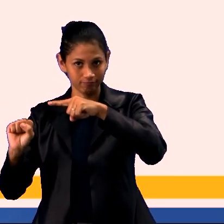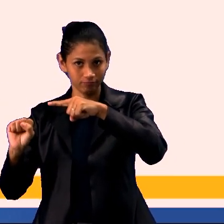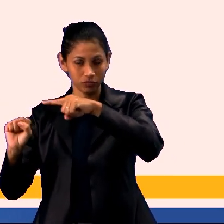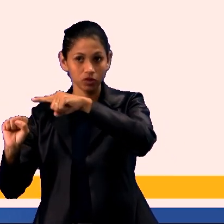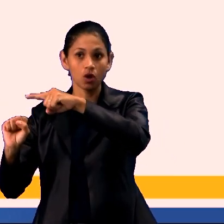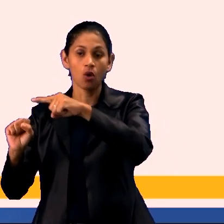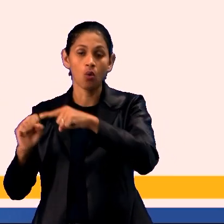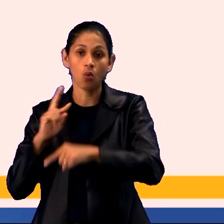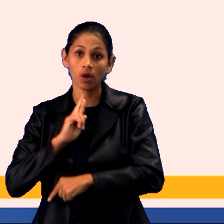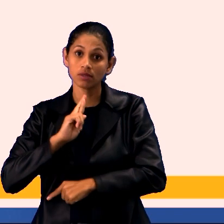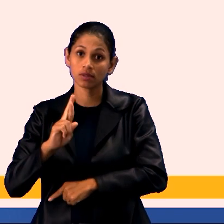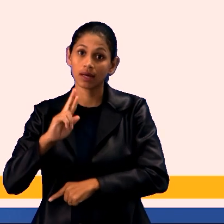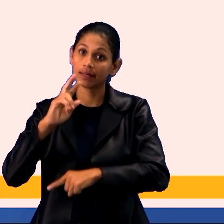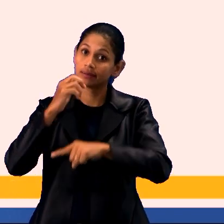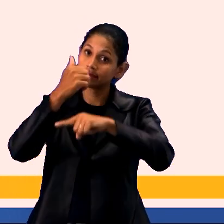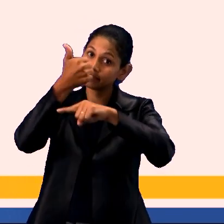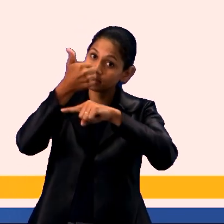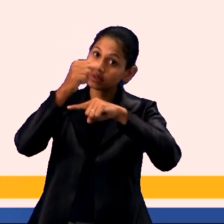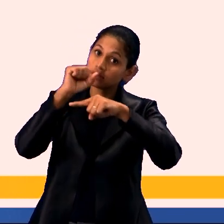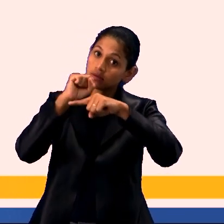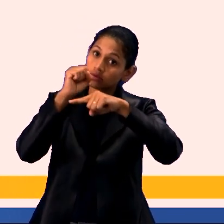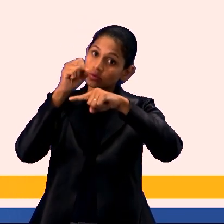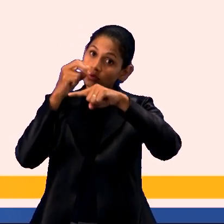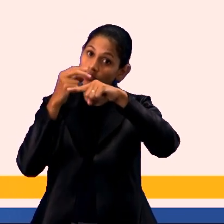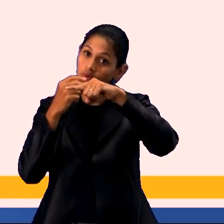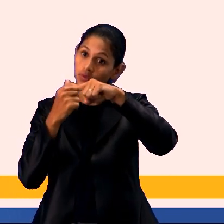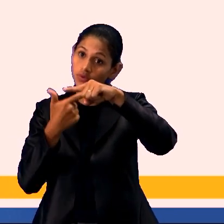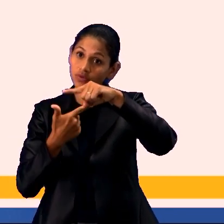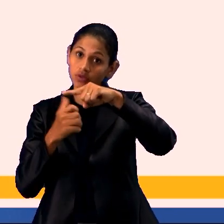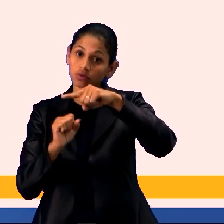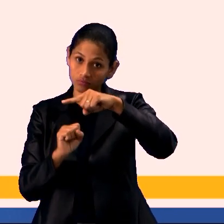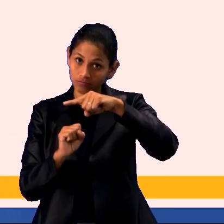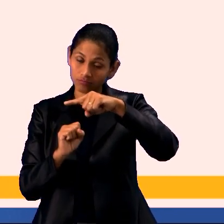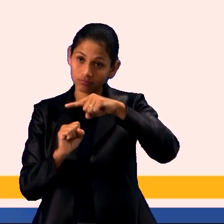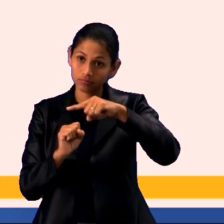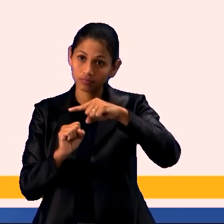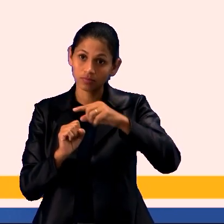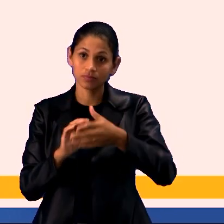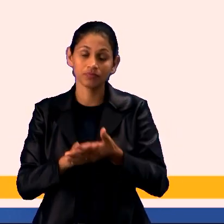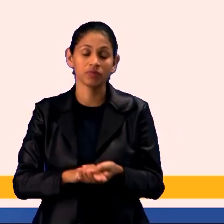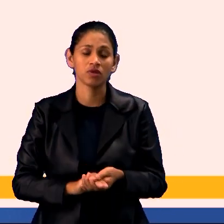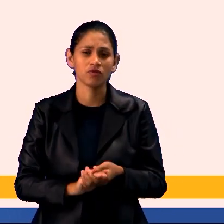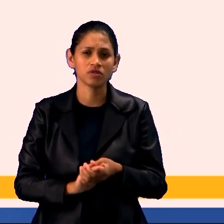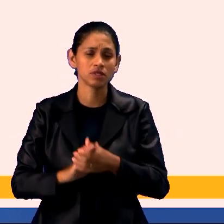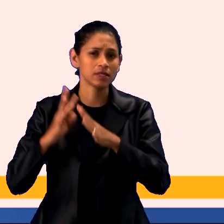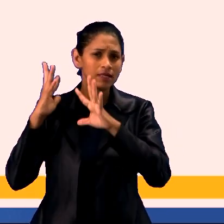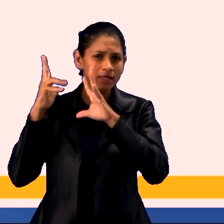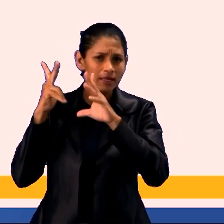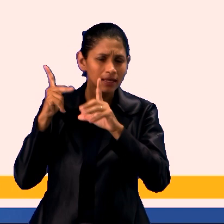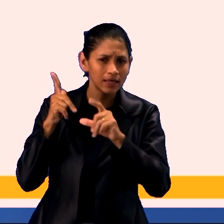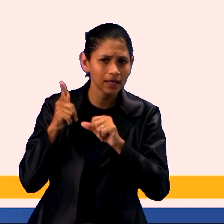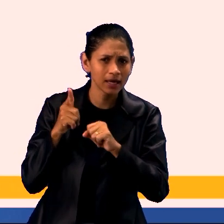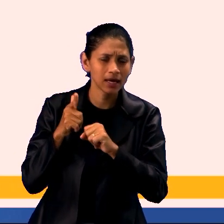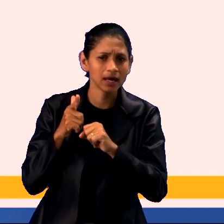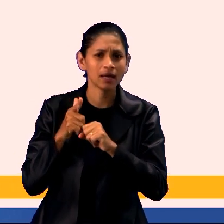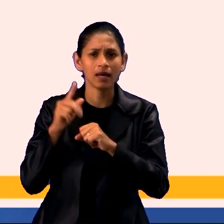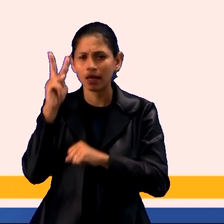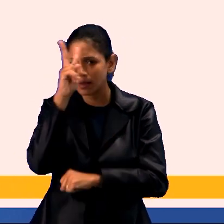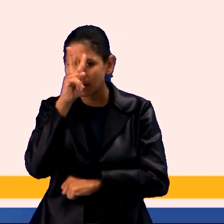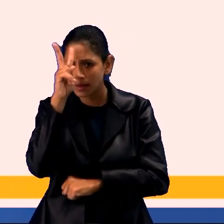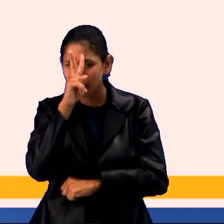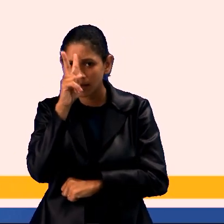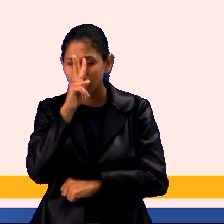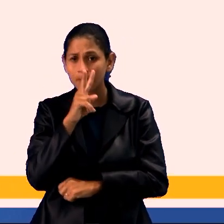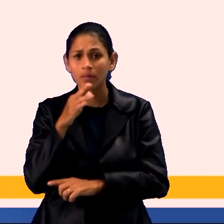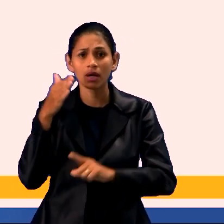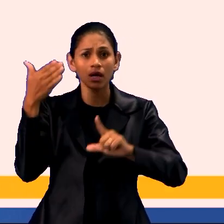também a simplificação de frações, que a gente já ensinou aqui no canal. Se você quiser relembrar, volta um videozinho aí que